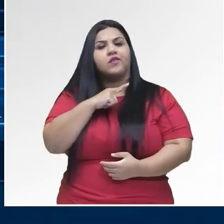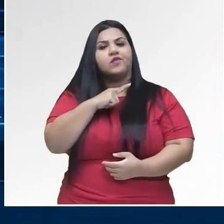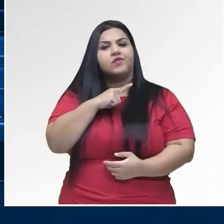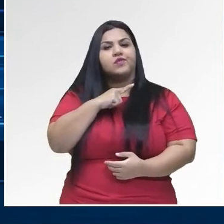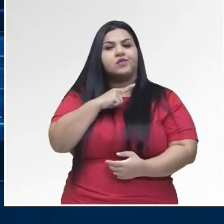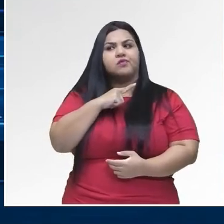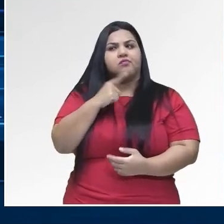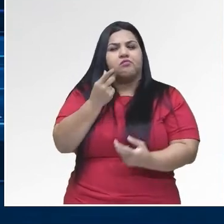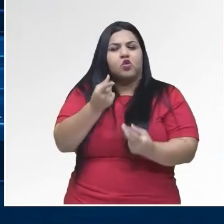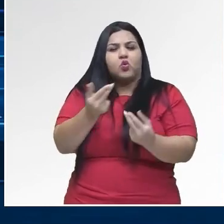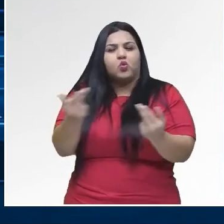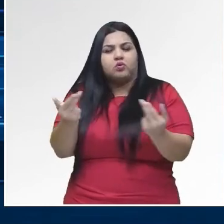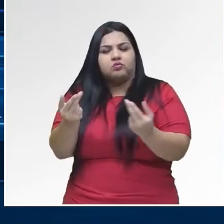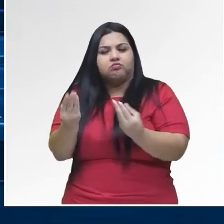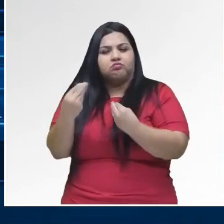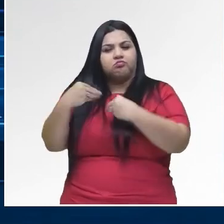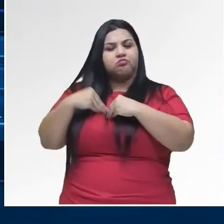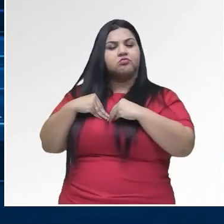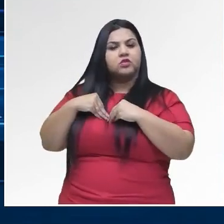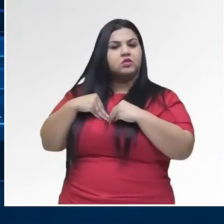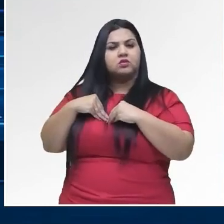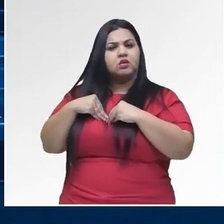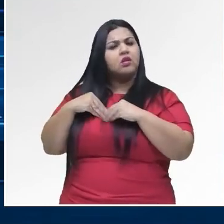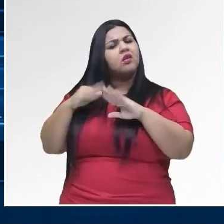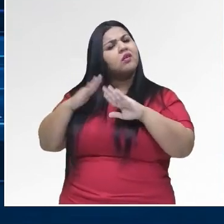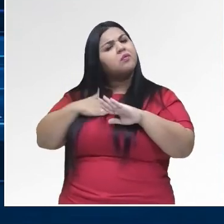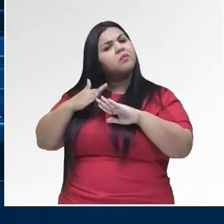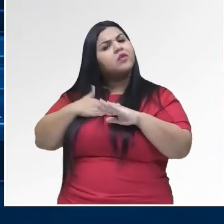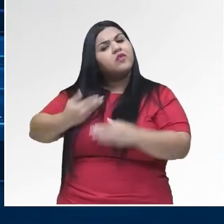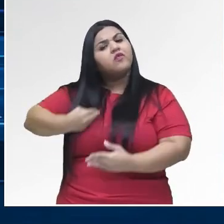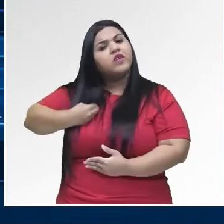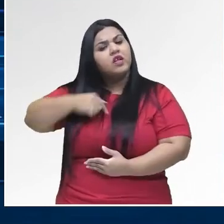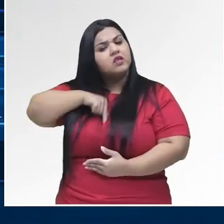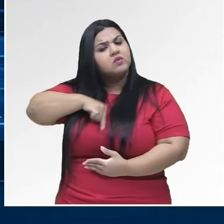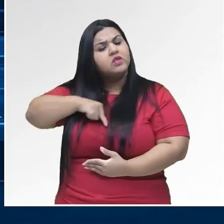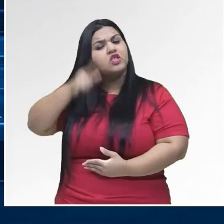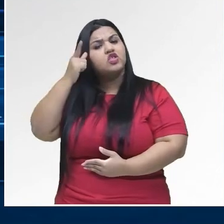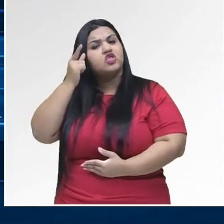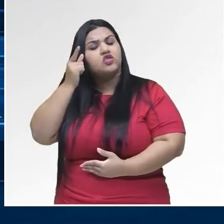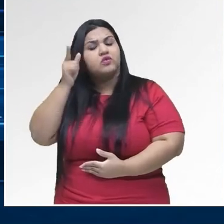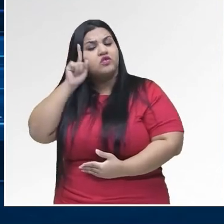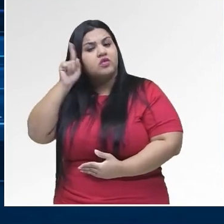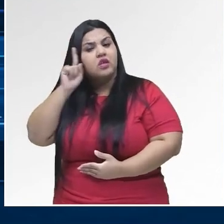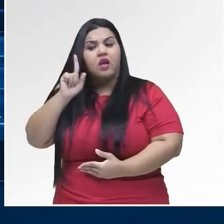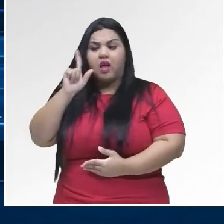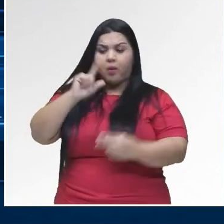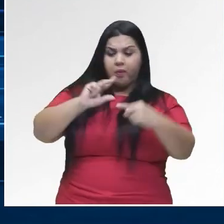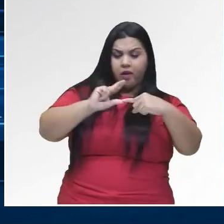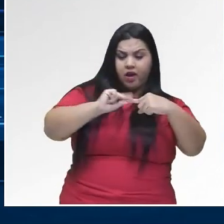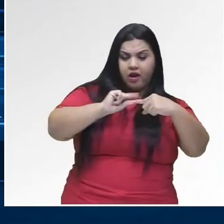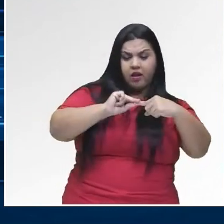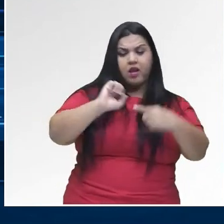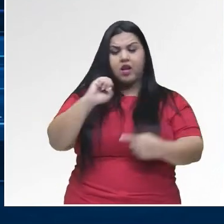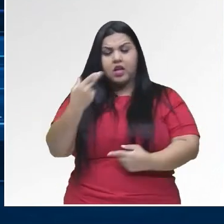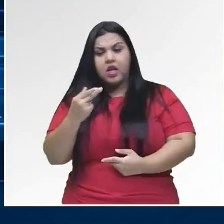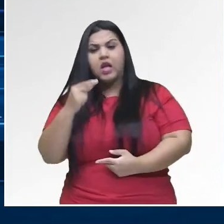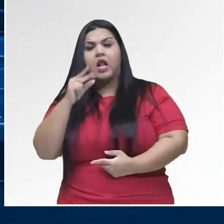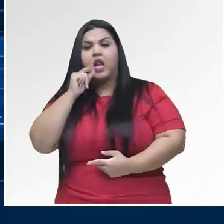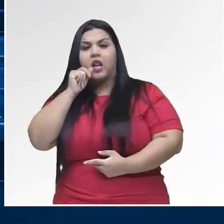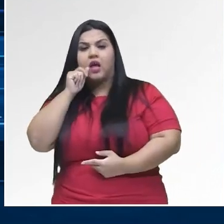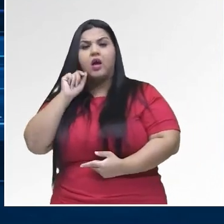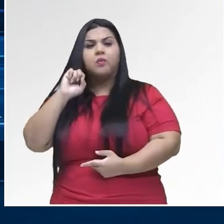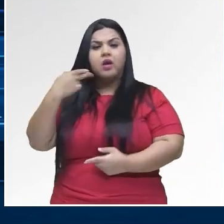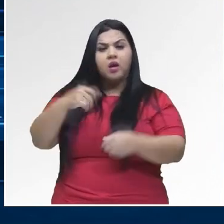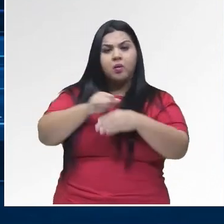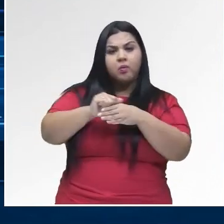benécias para mim. É no dia a dia. É numa caneta, É num lápis, é numa borracha